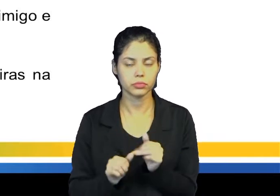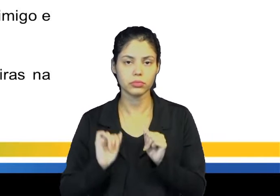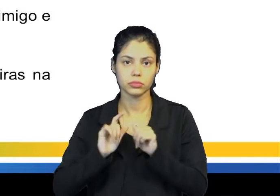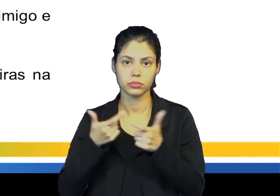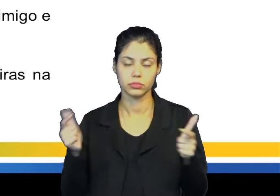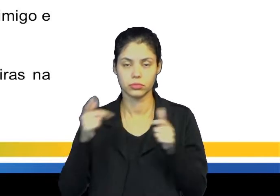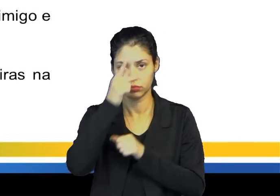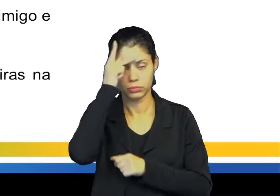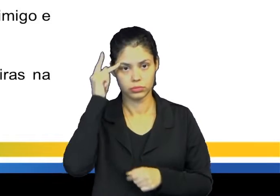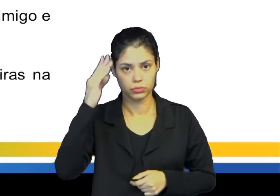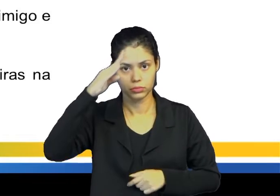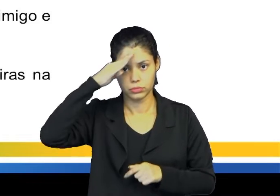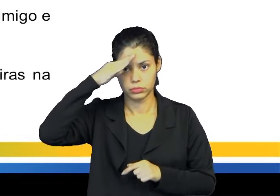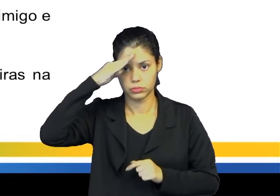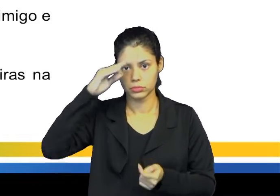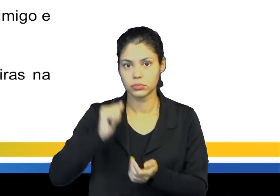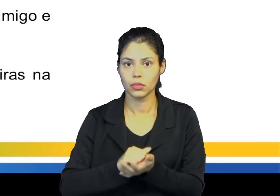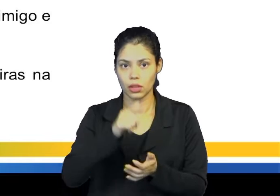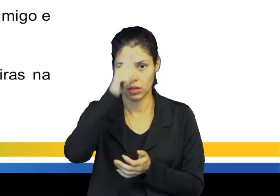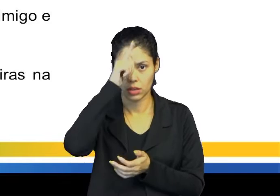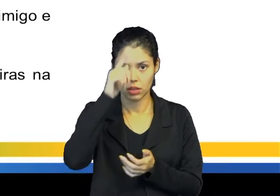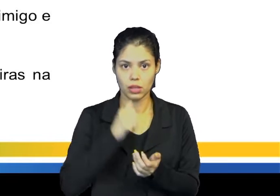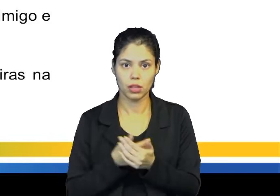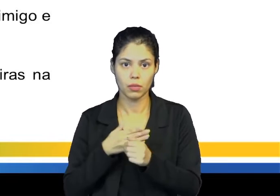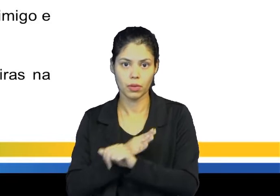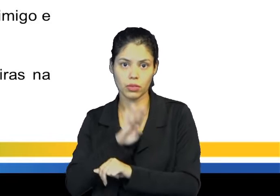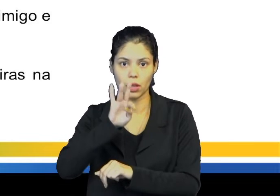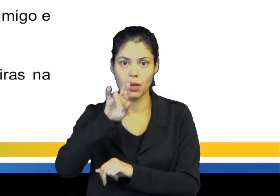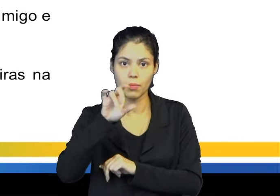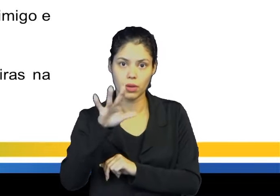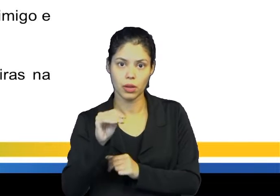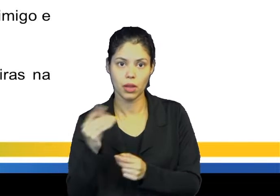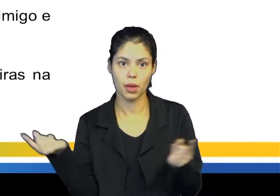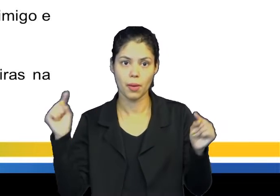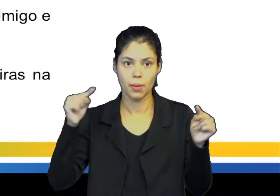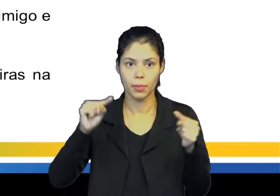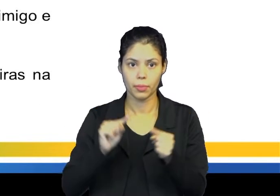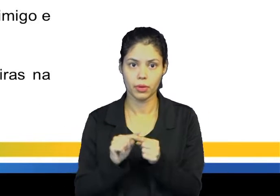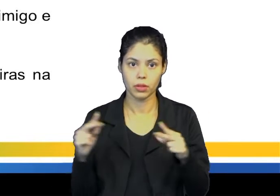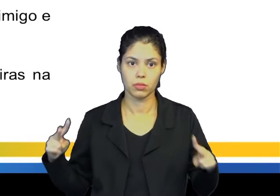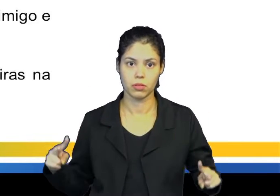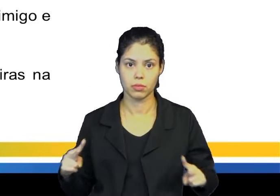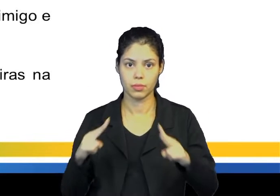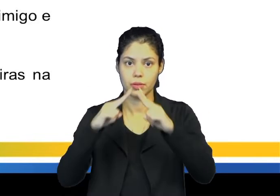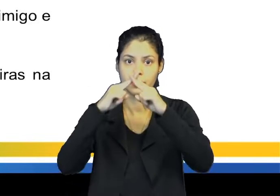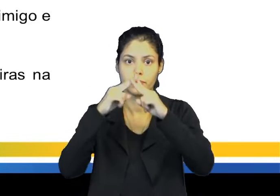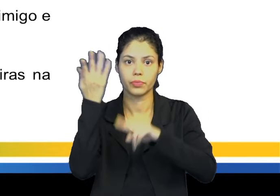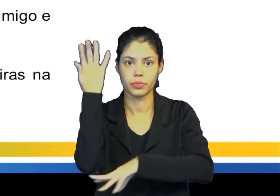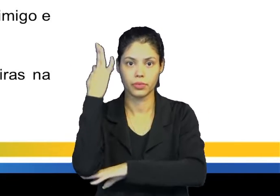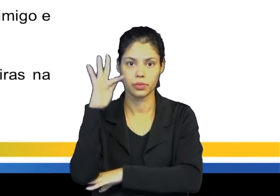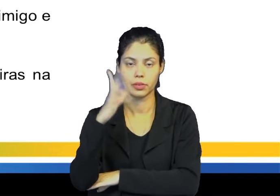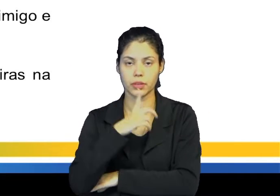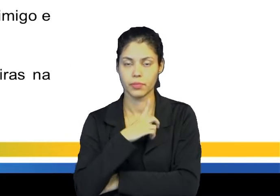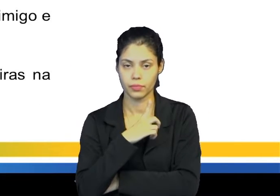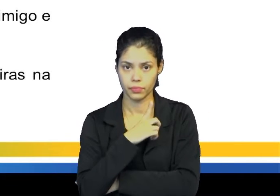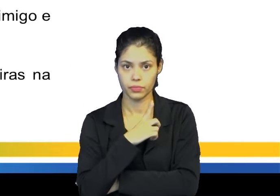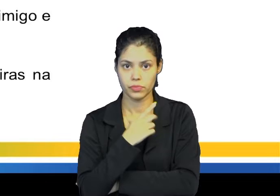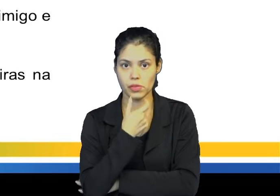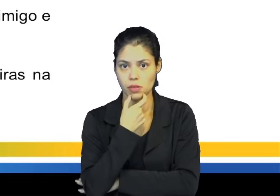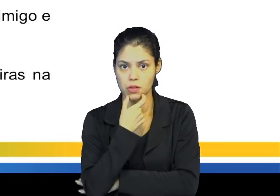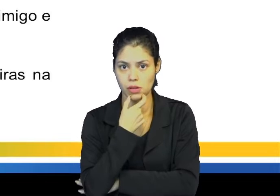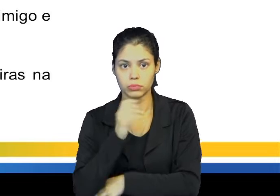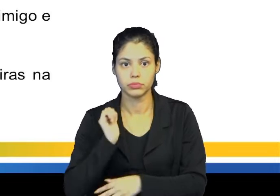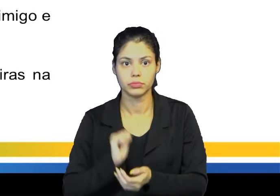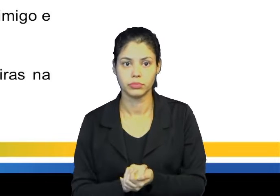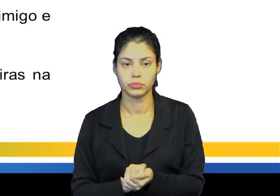tropas. A Alemanha passou pela Bélgica e chegou próximo a Paris. Os franceses, que tiveram a ajuda dos ingleses